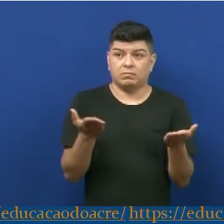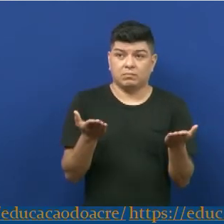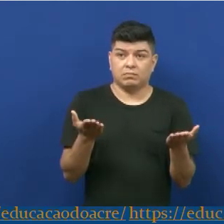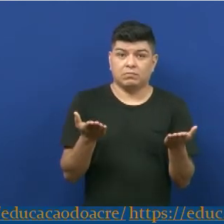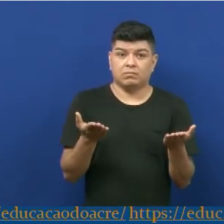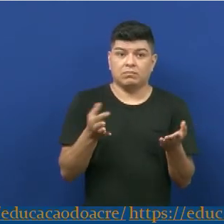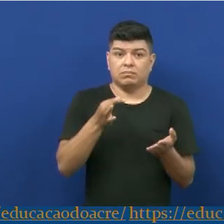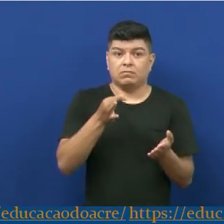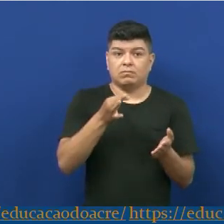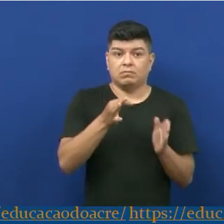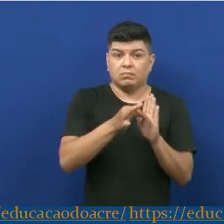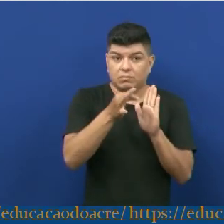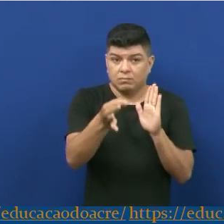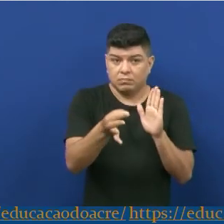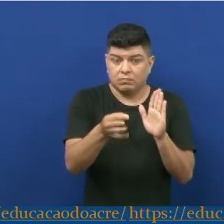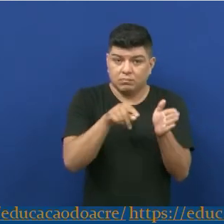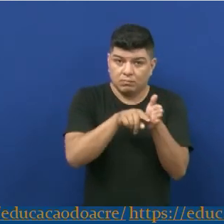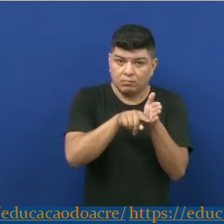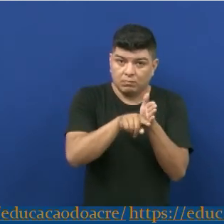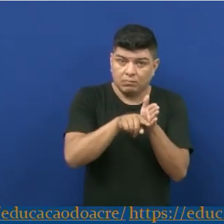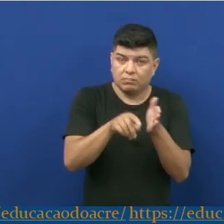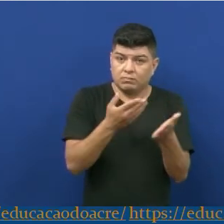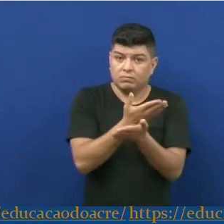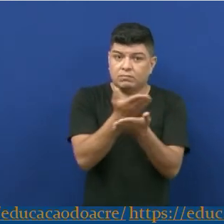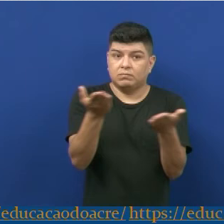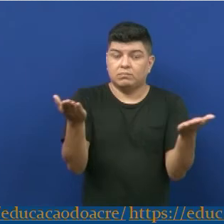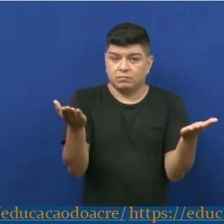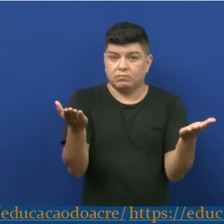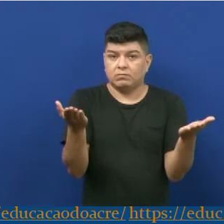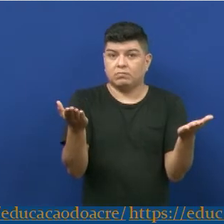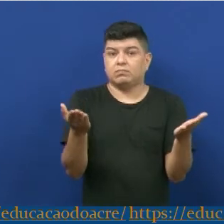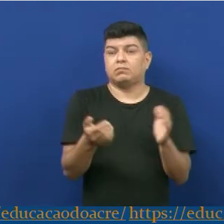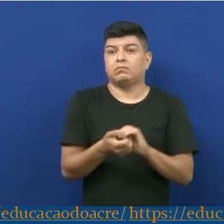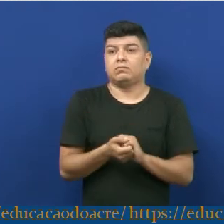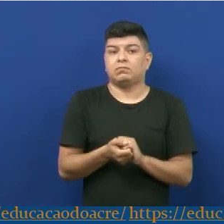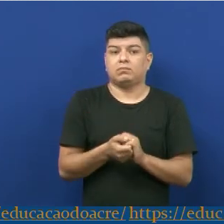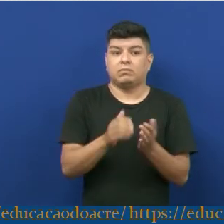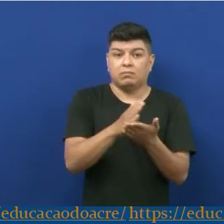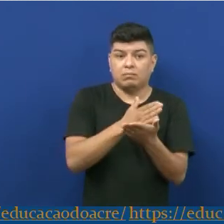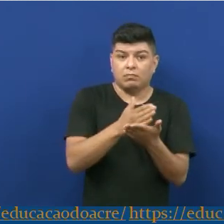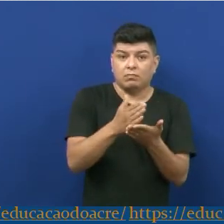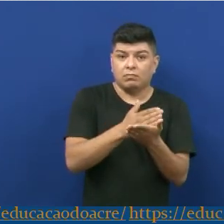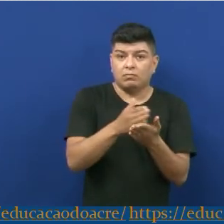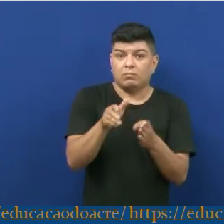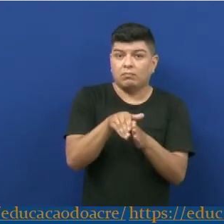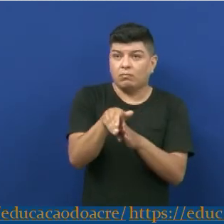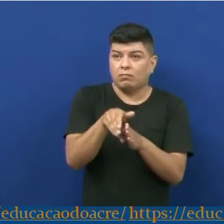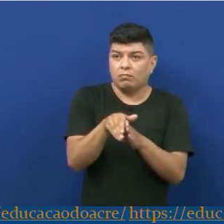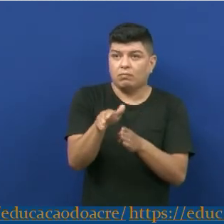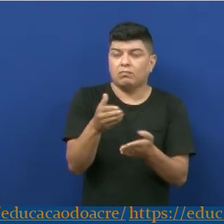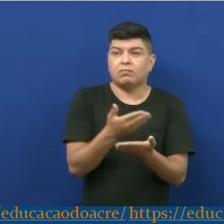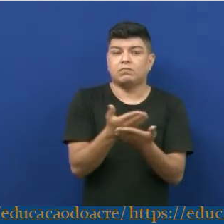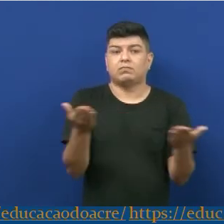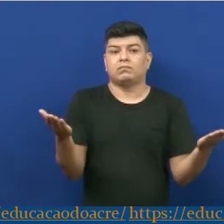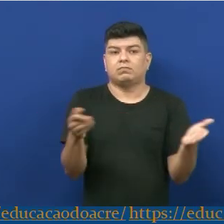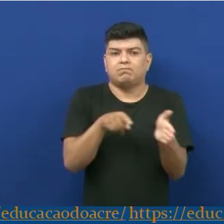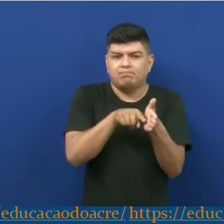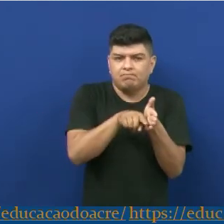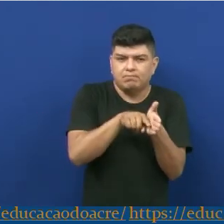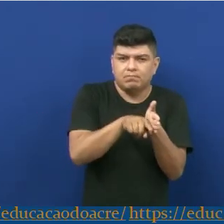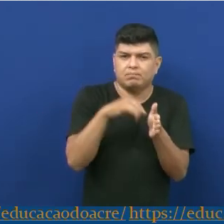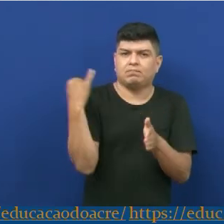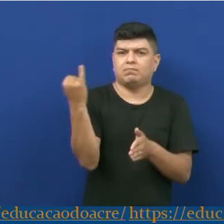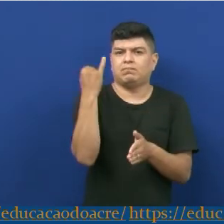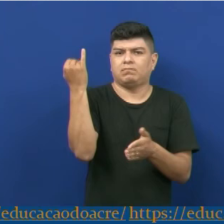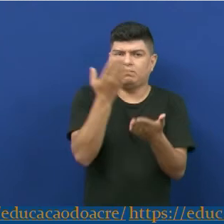como sugestões de pesquisa para vocês, que vocês conferissem aí, algumas sugestões para vocês. Pesquisar sobre a